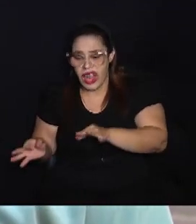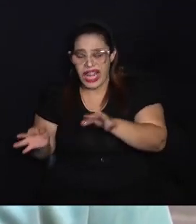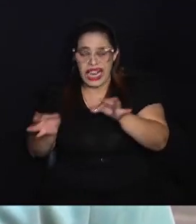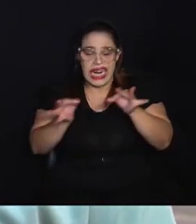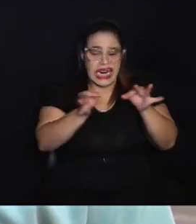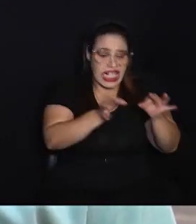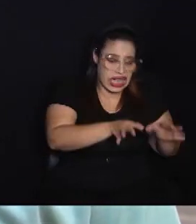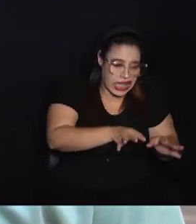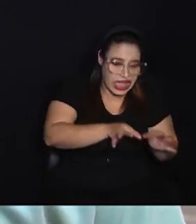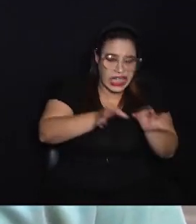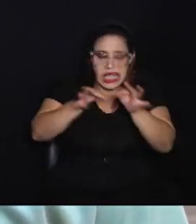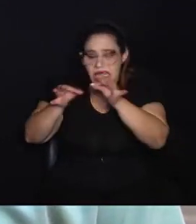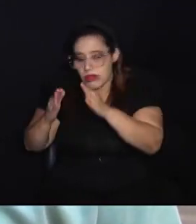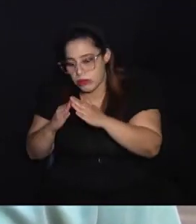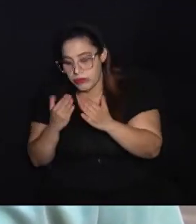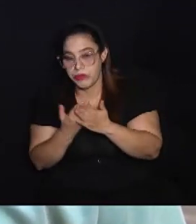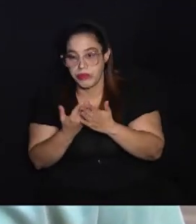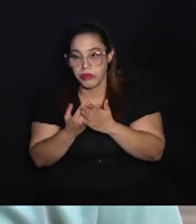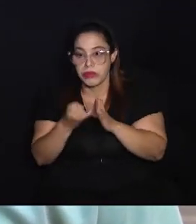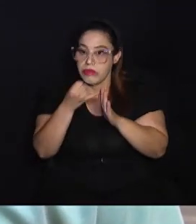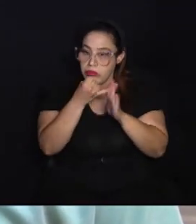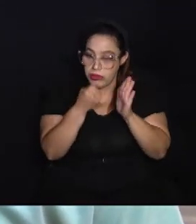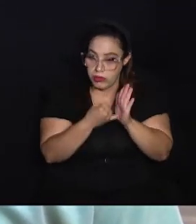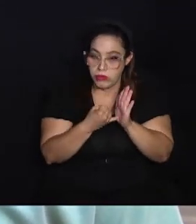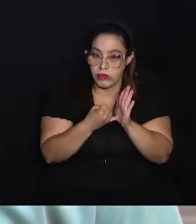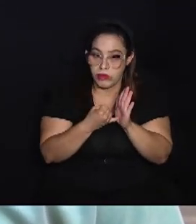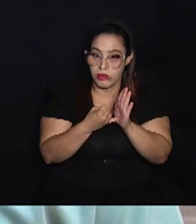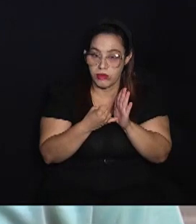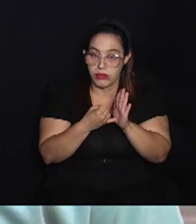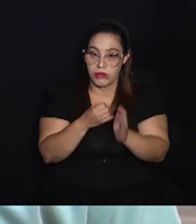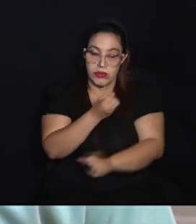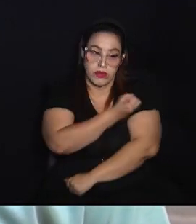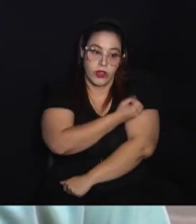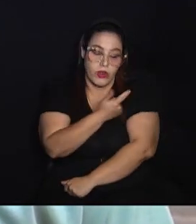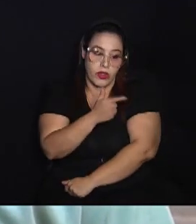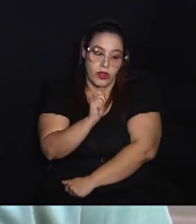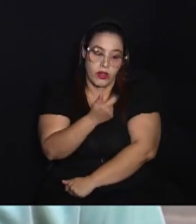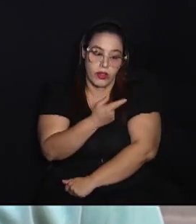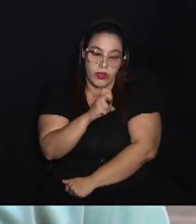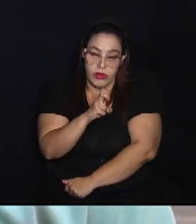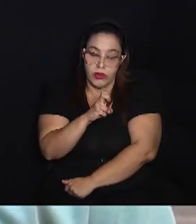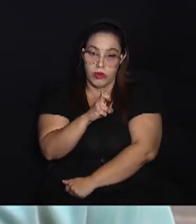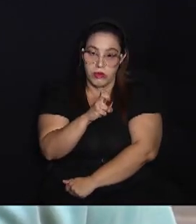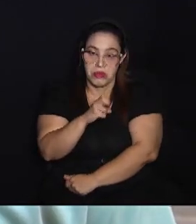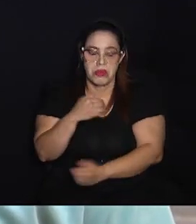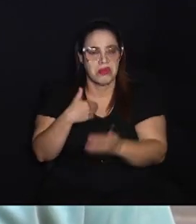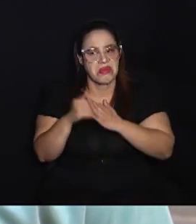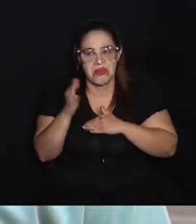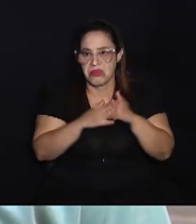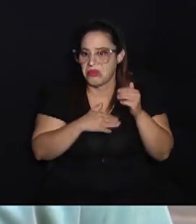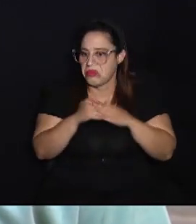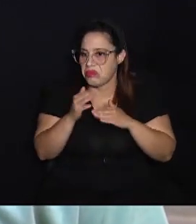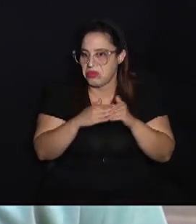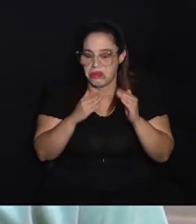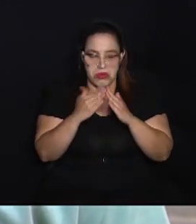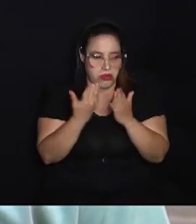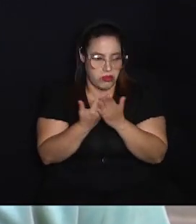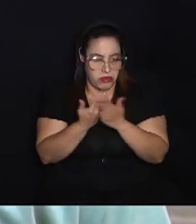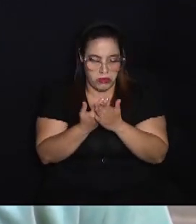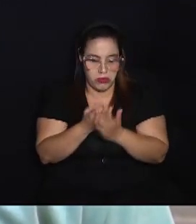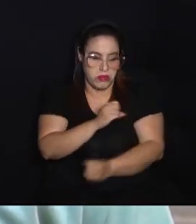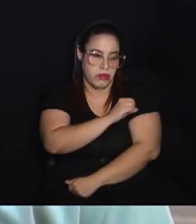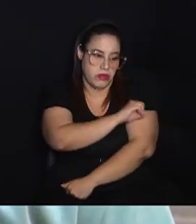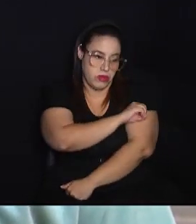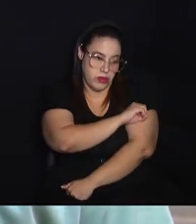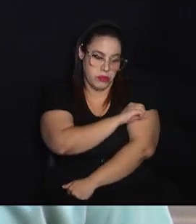uma unidade educacional. O cadastro para a educação infantil para o ano 2025, ele pode ser realizado em qualquer unidade educacional de educação infantil